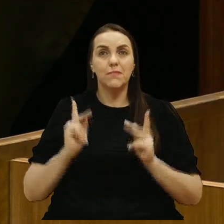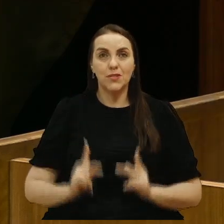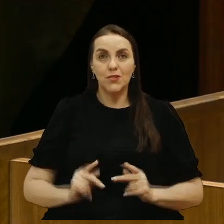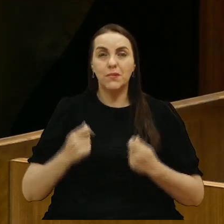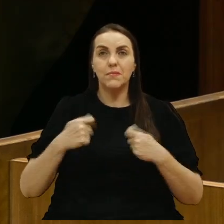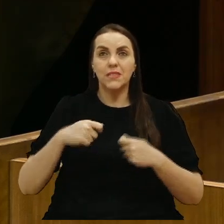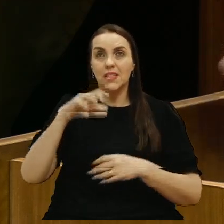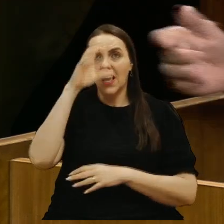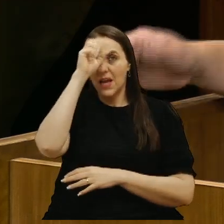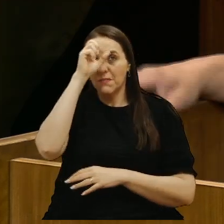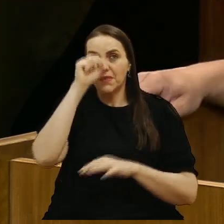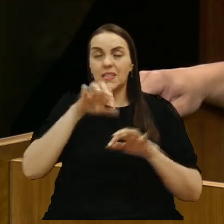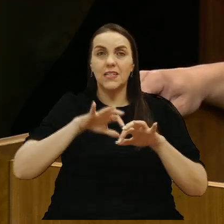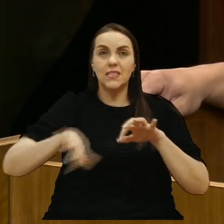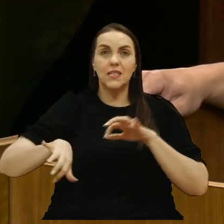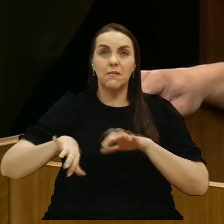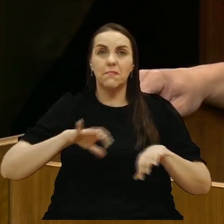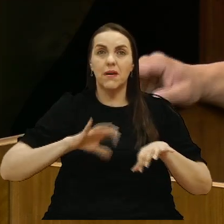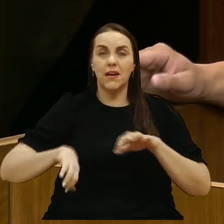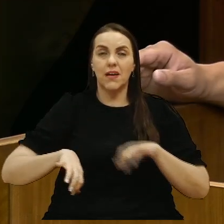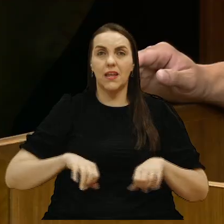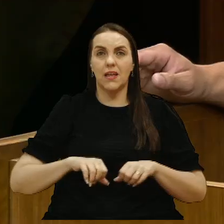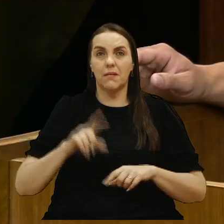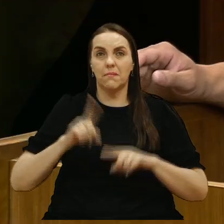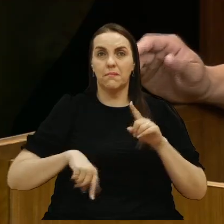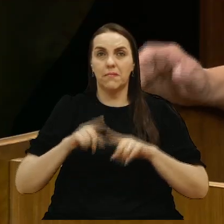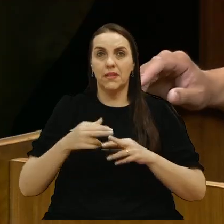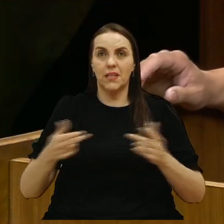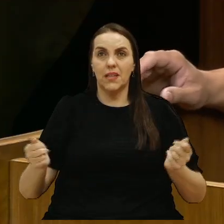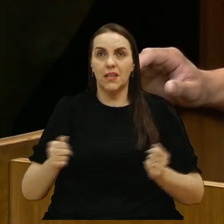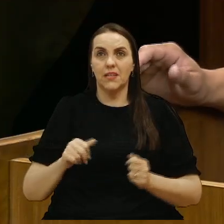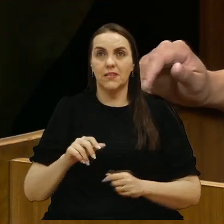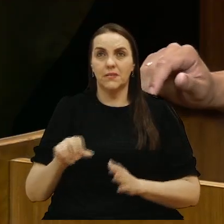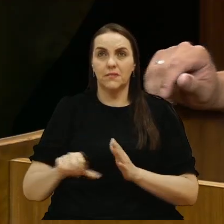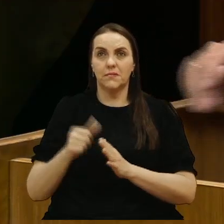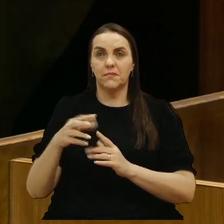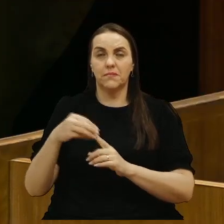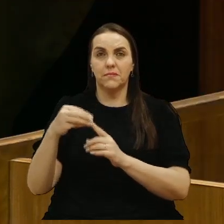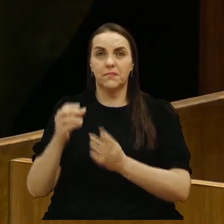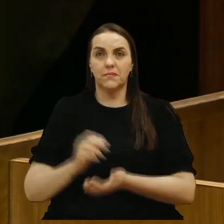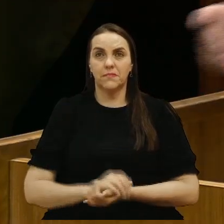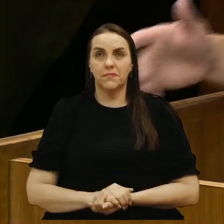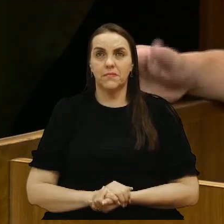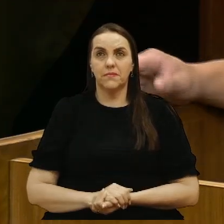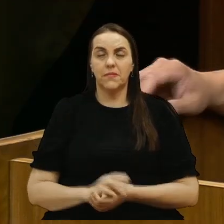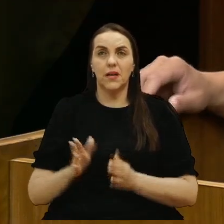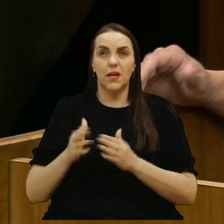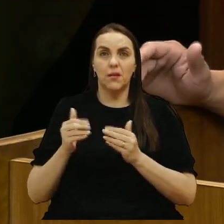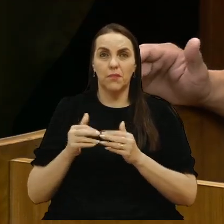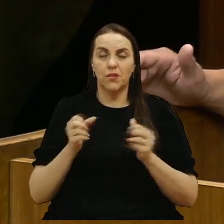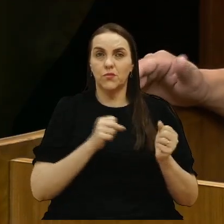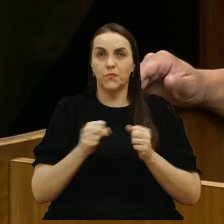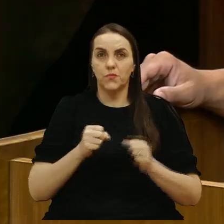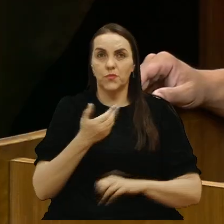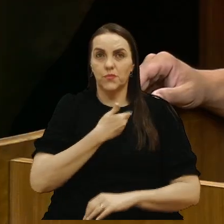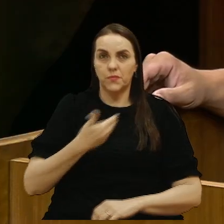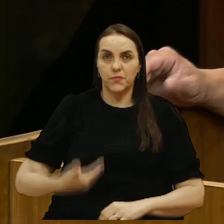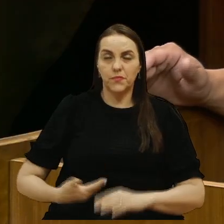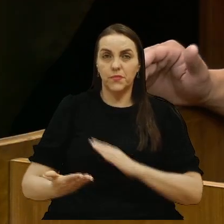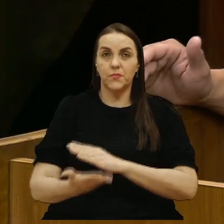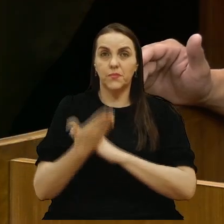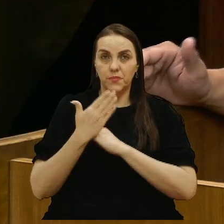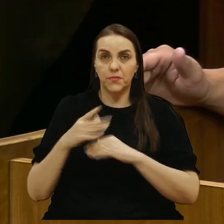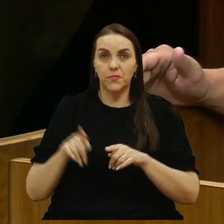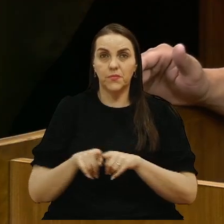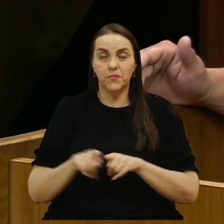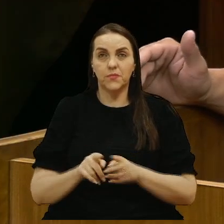aprender a separar o material primeiramente. E aí a gente pede para o poder público também nos auxiliar nisso.